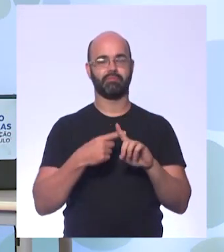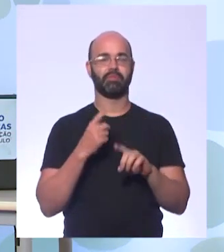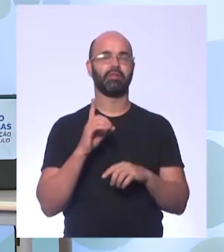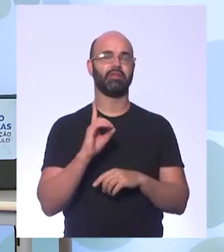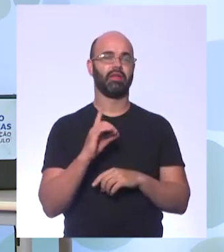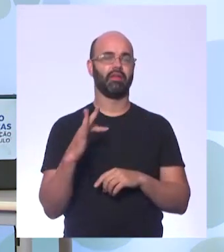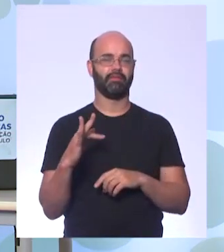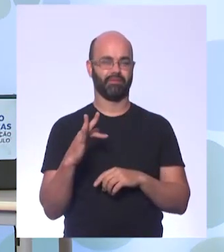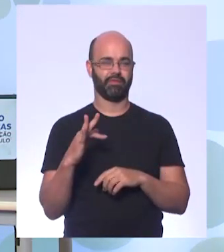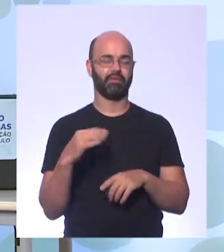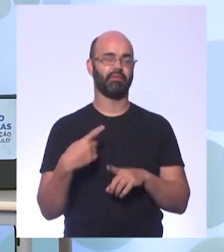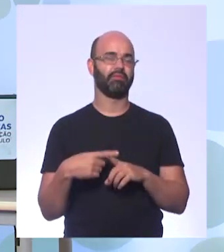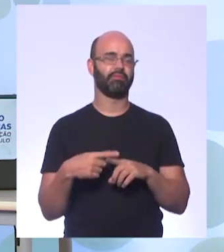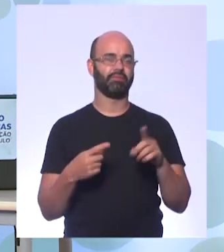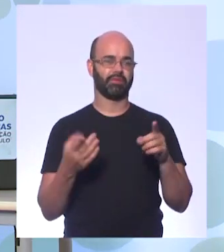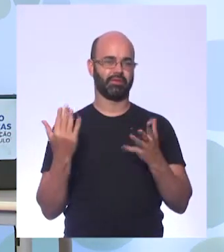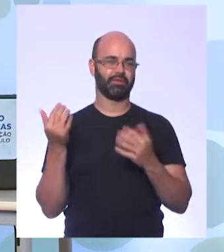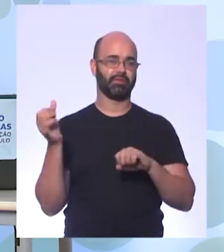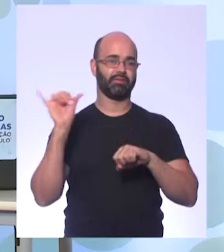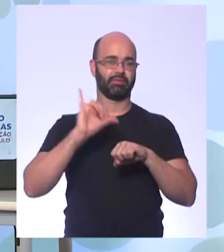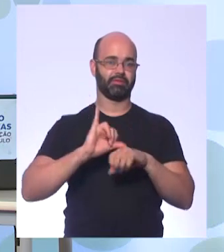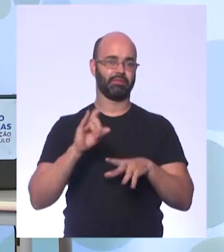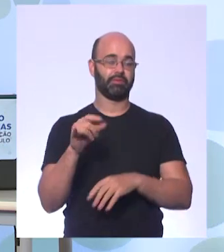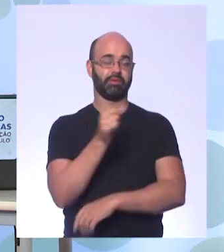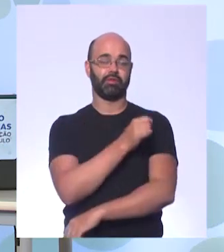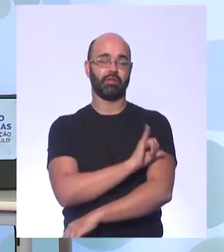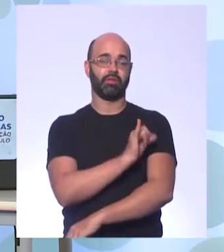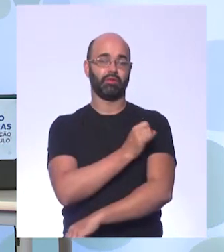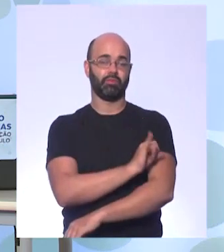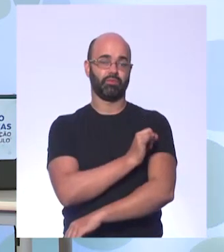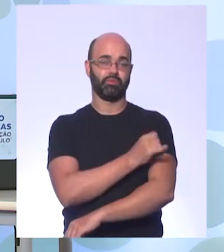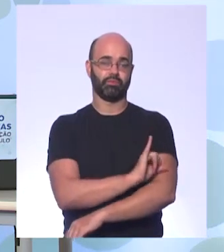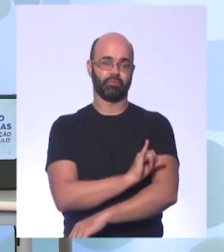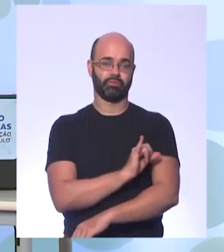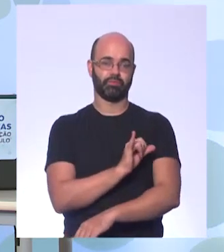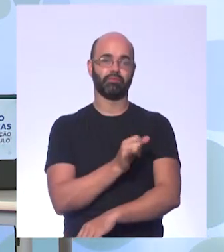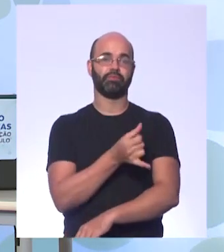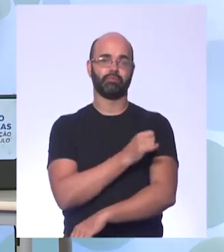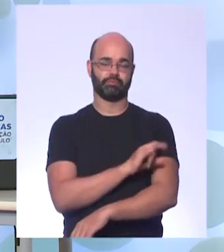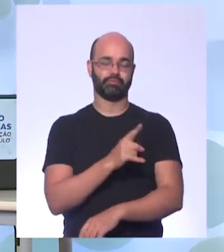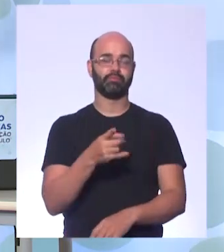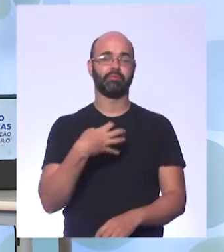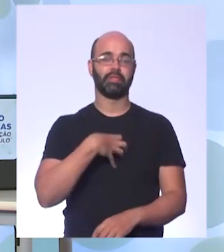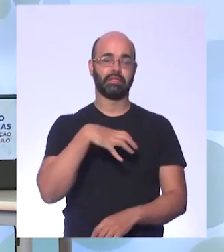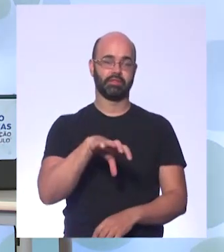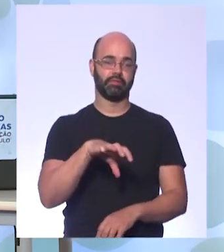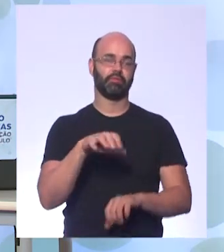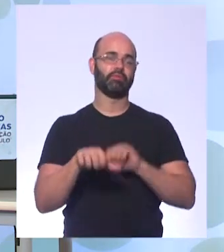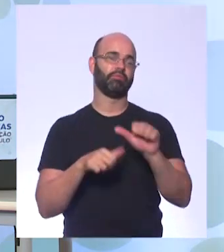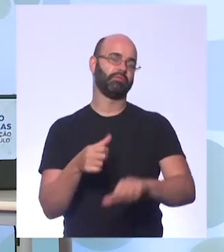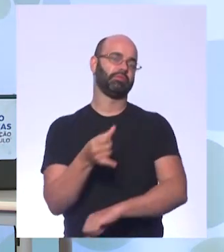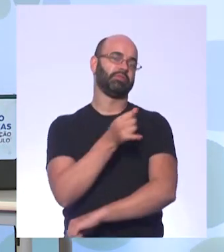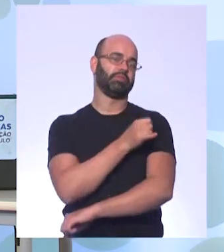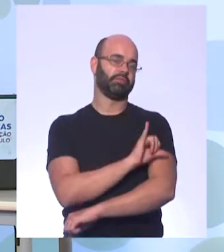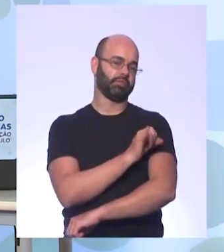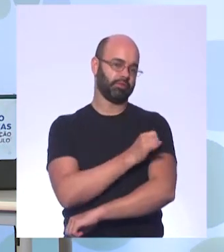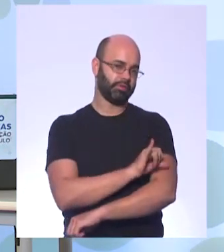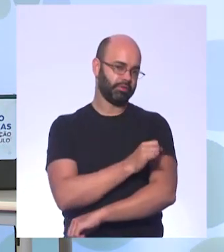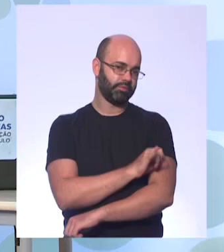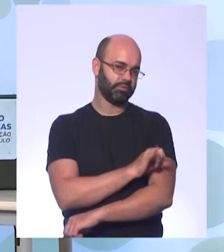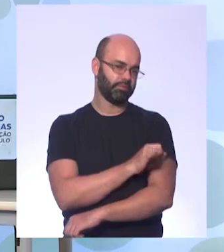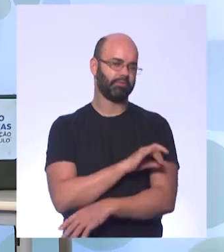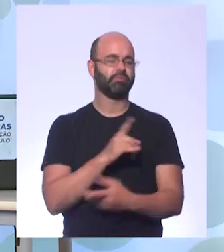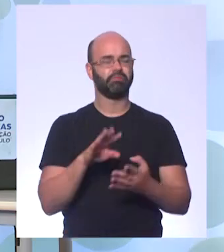porque a capital dessa época era o Rio de Janeiro, né? Lembra que passou de Salvador para o Rio de Janeiro, até por questões políticas,